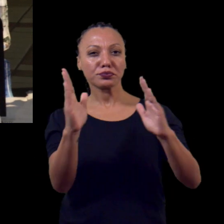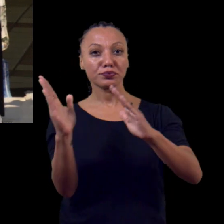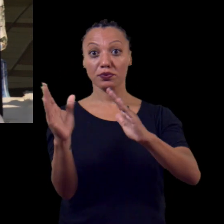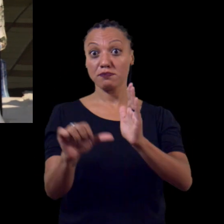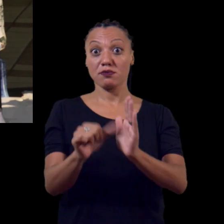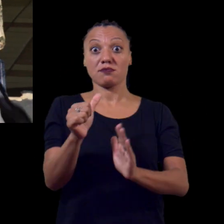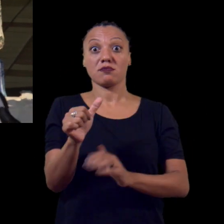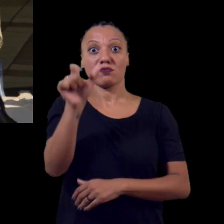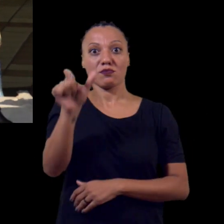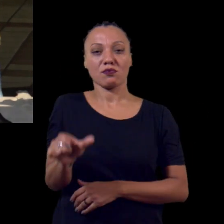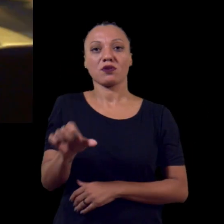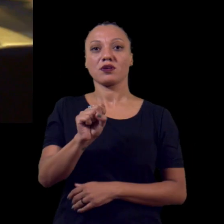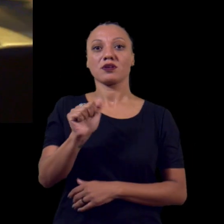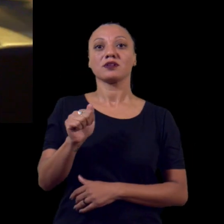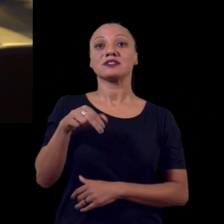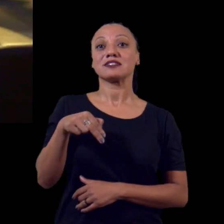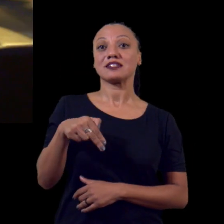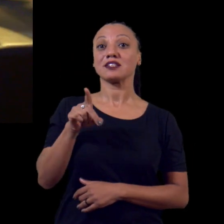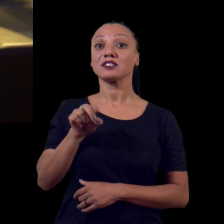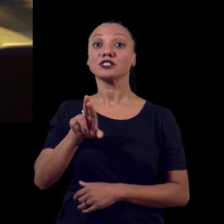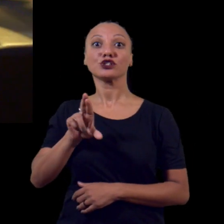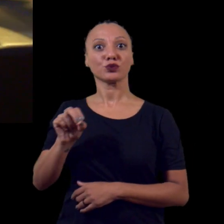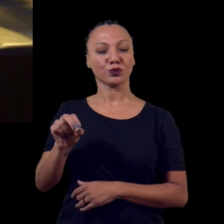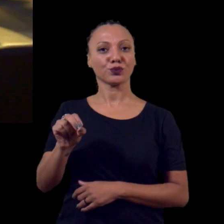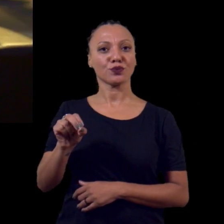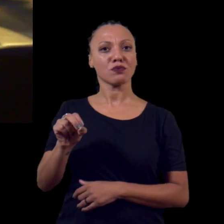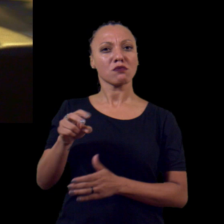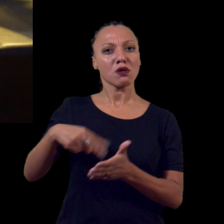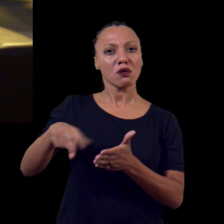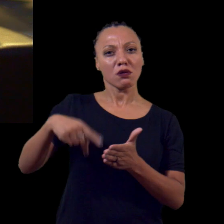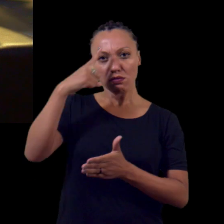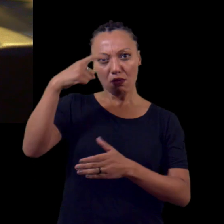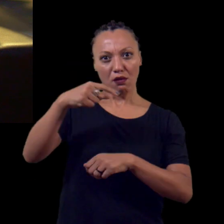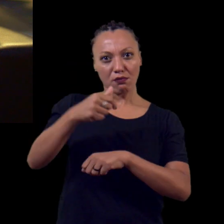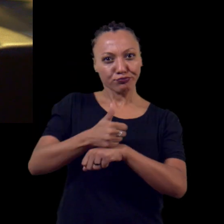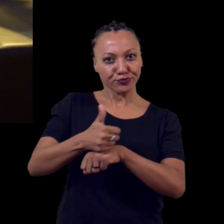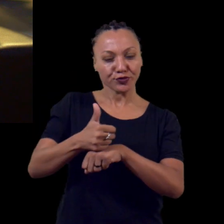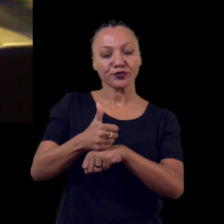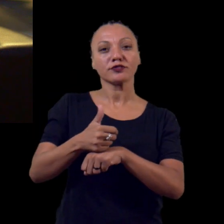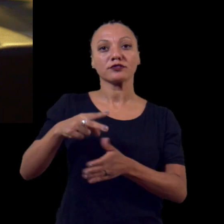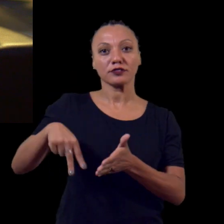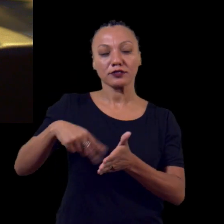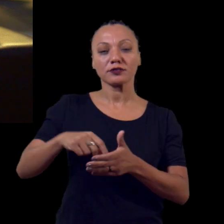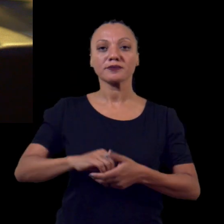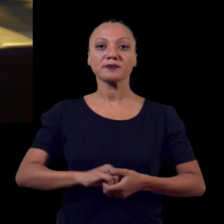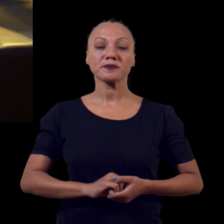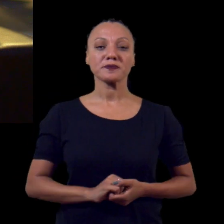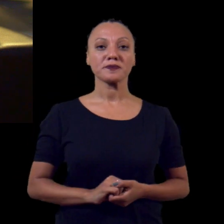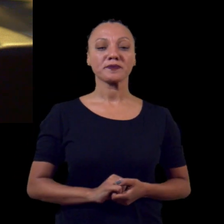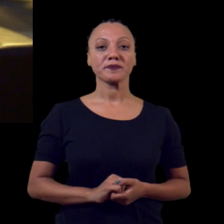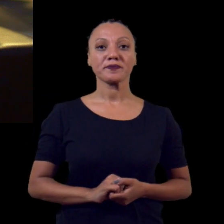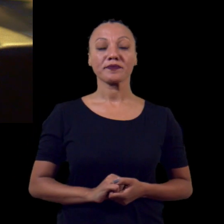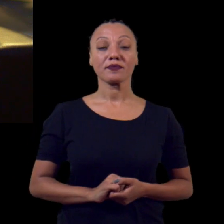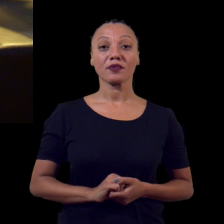do coreógrafo Sandro Bonelli. Depois disso teve um coquetel,